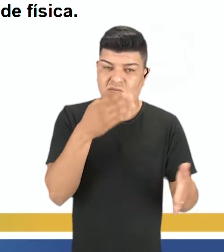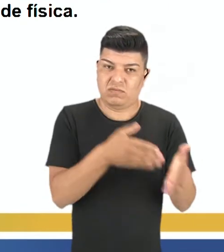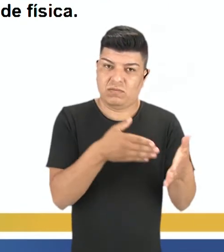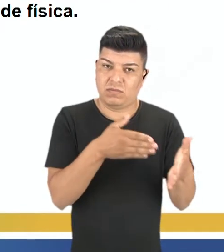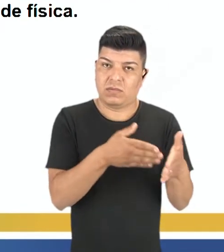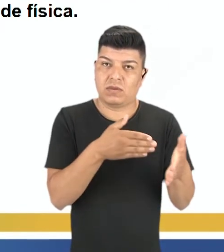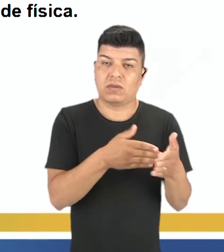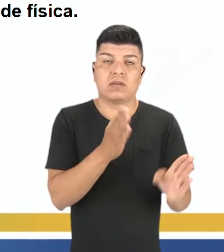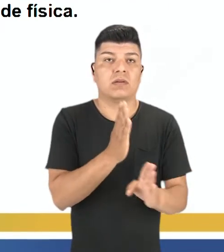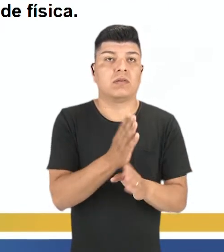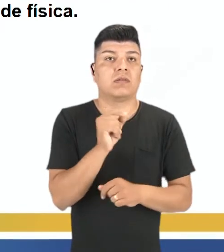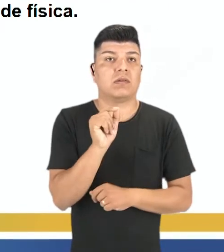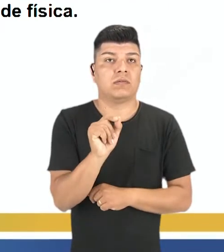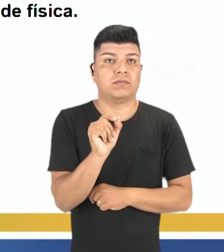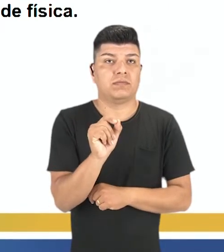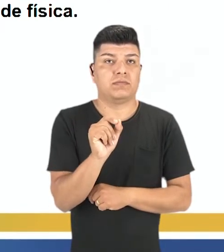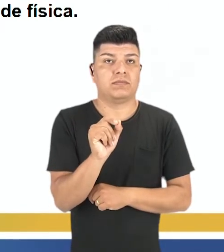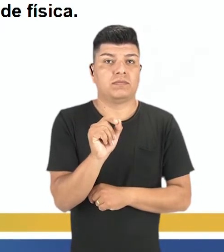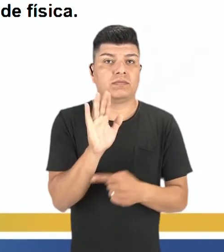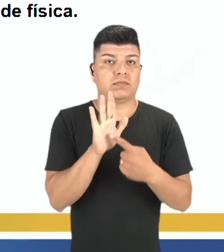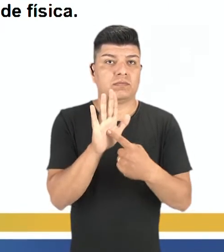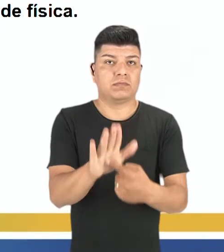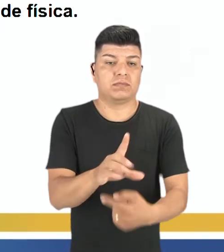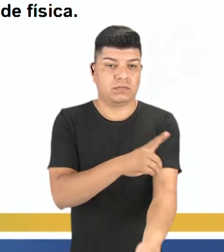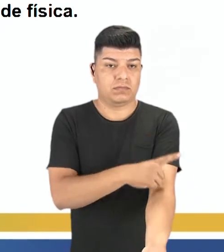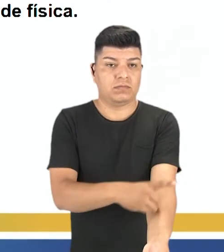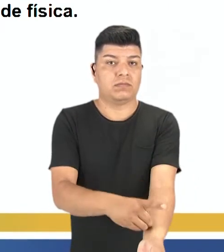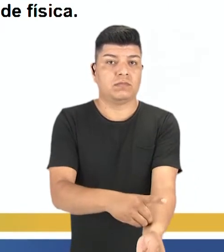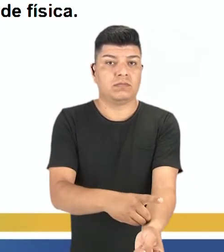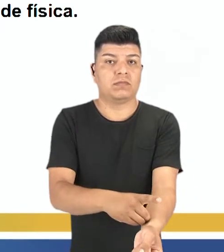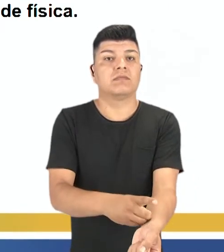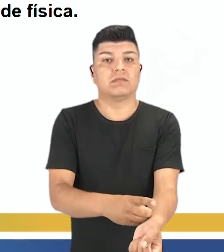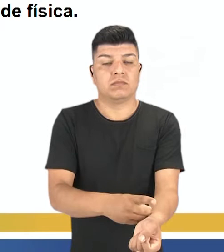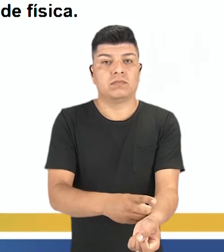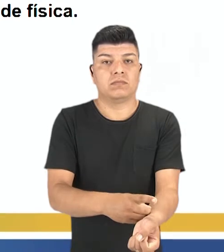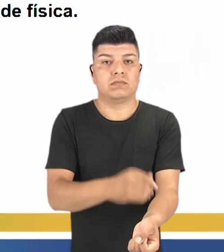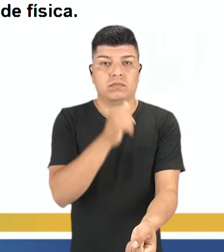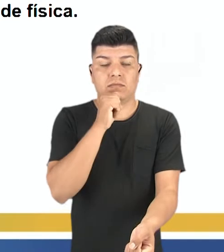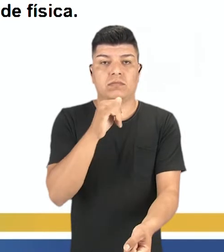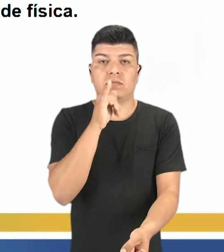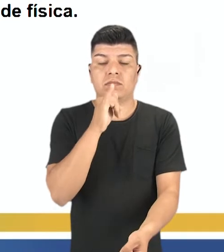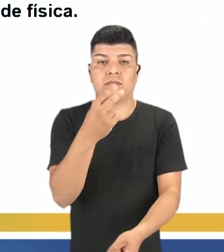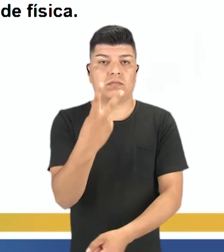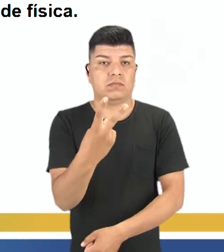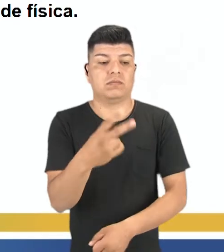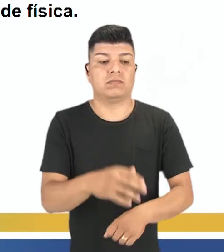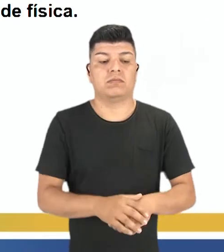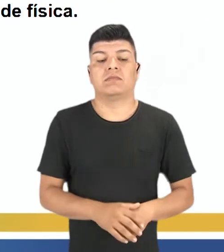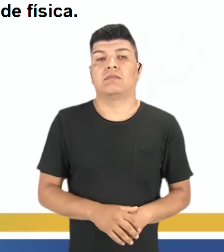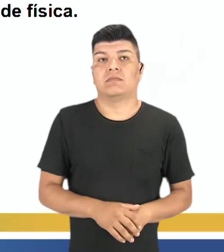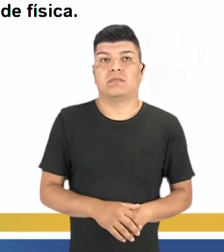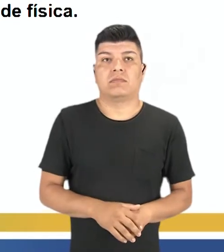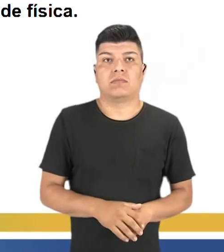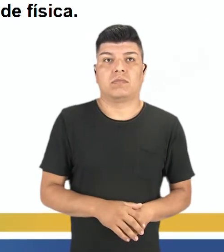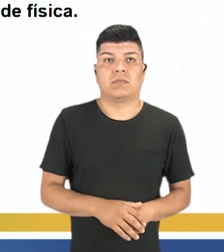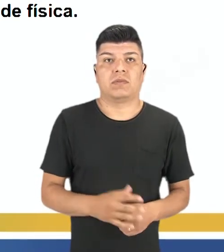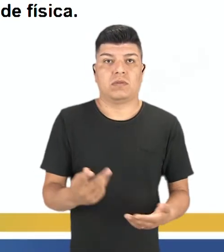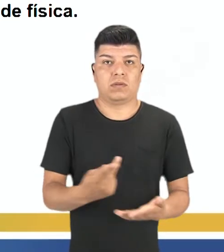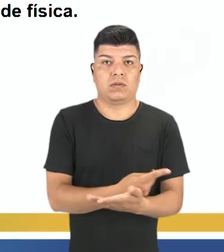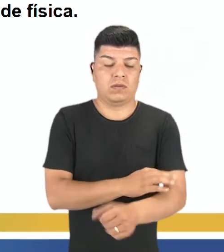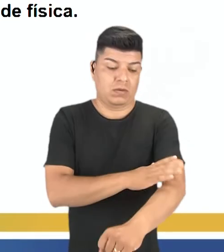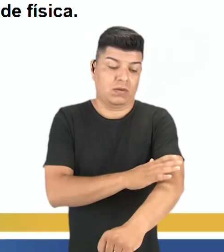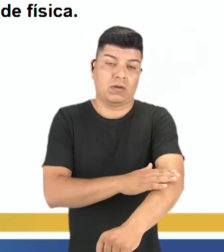um fator que aparece na diabetes mellitus tipo 2. Isto é, a insulina age menos nos